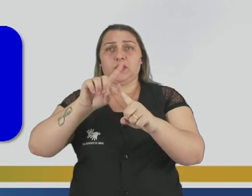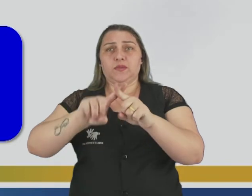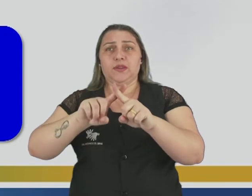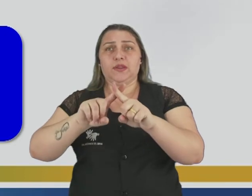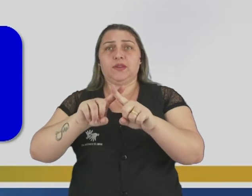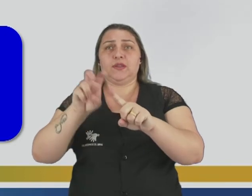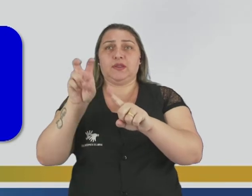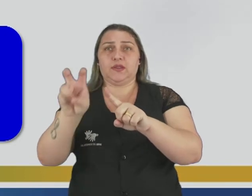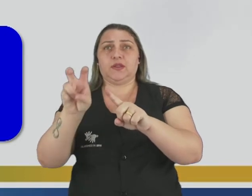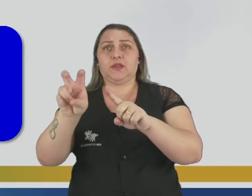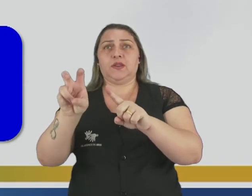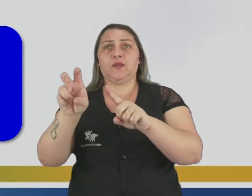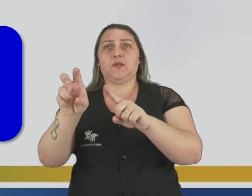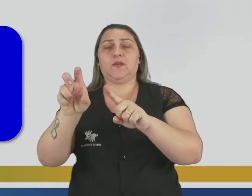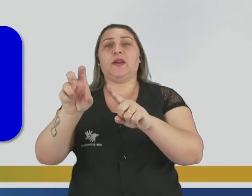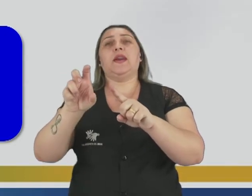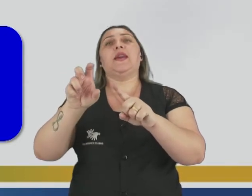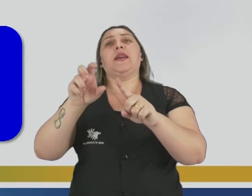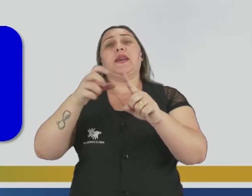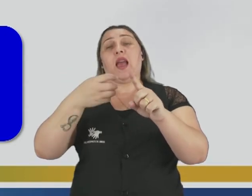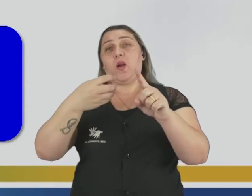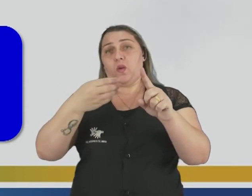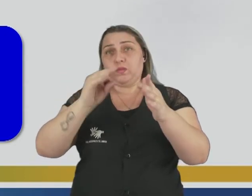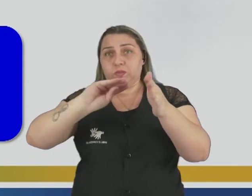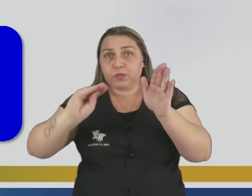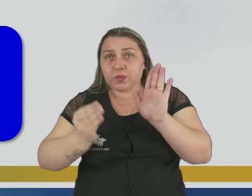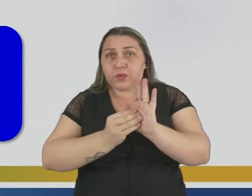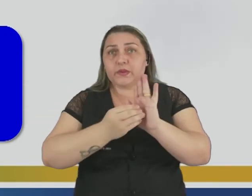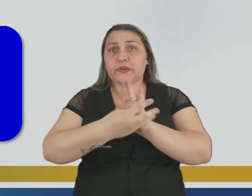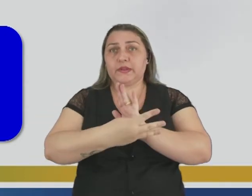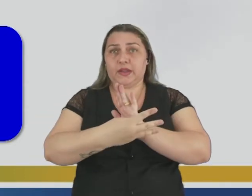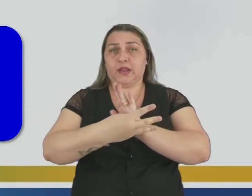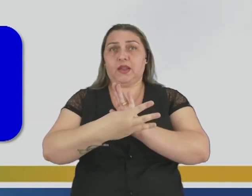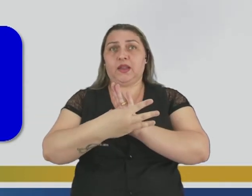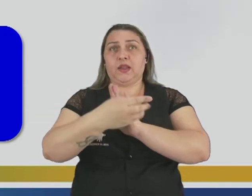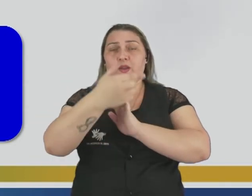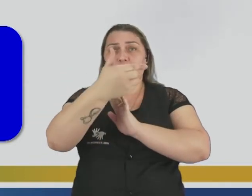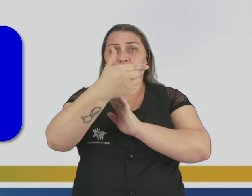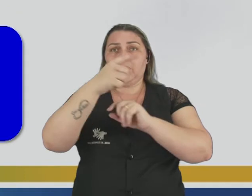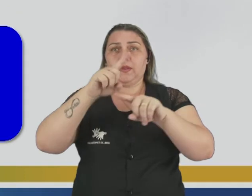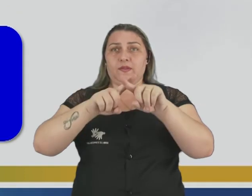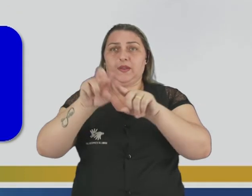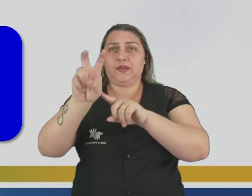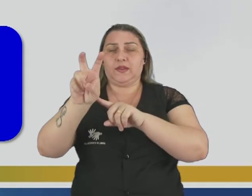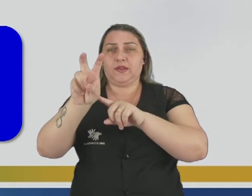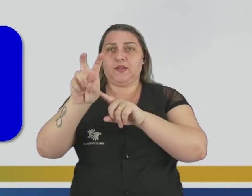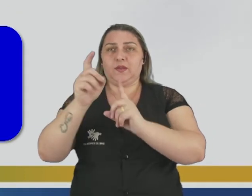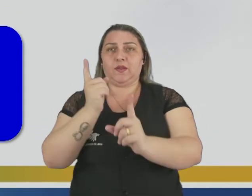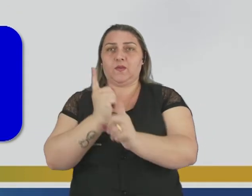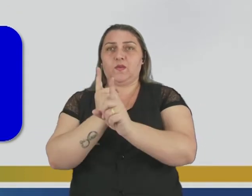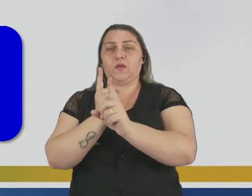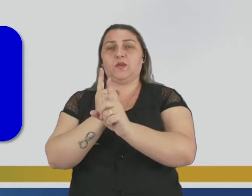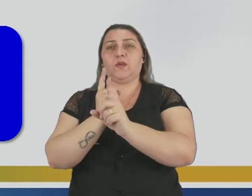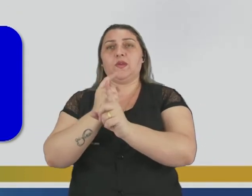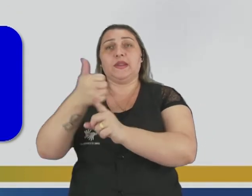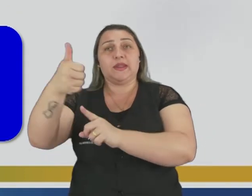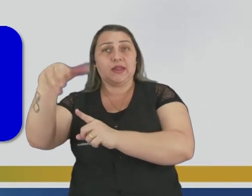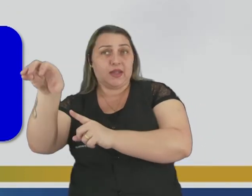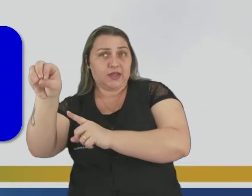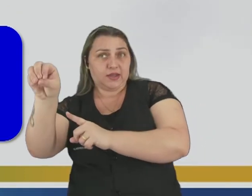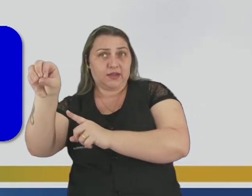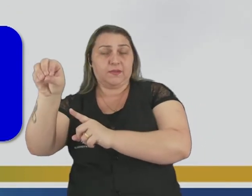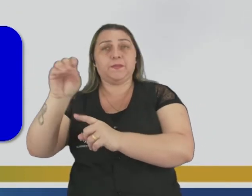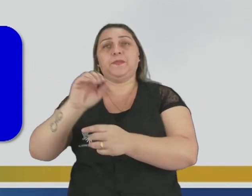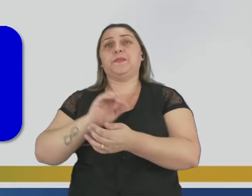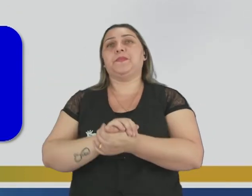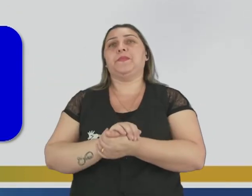o 5 e repeti 3 vezes. Então, 2 vezes 5, eu encontro o valor de